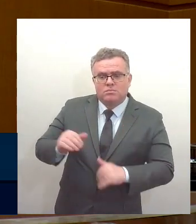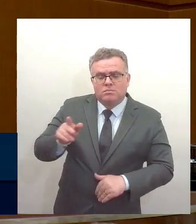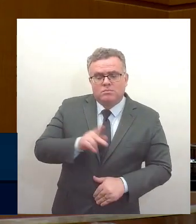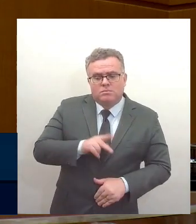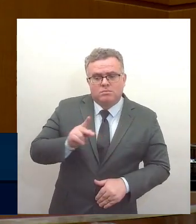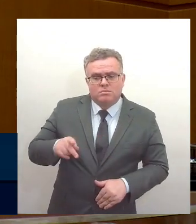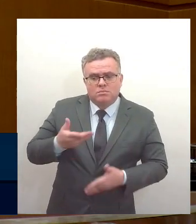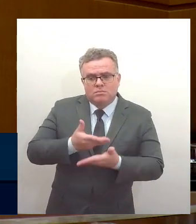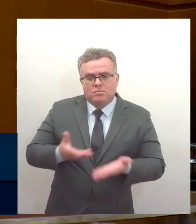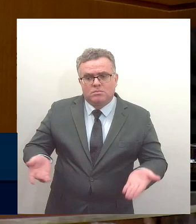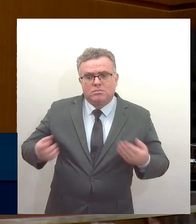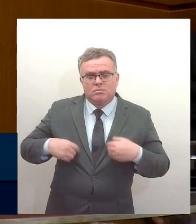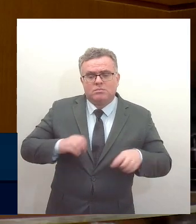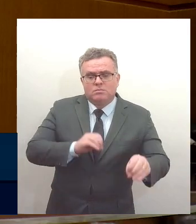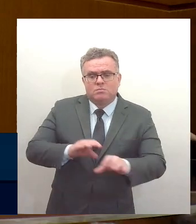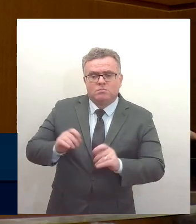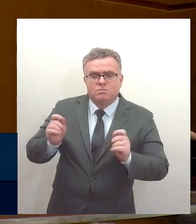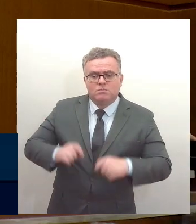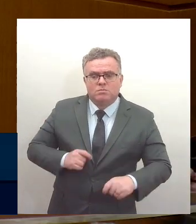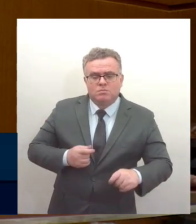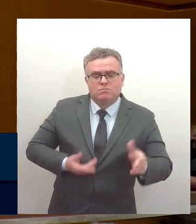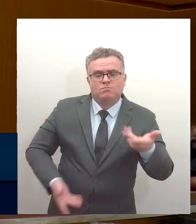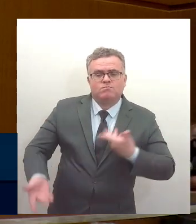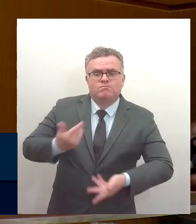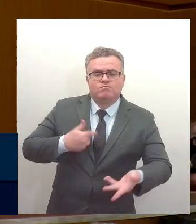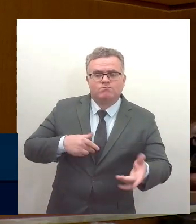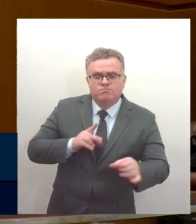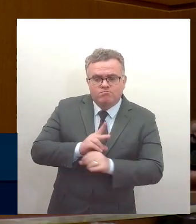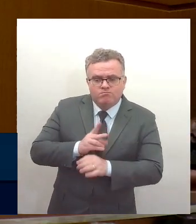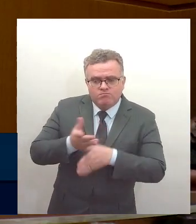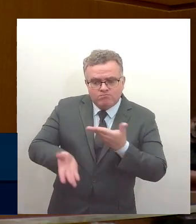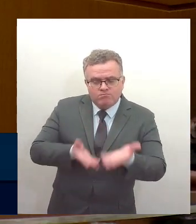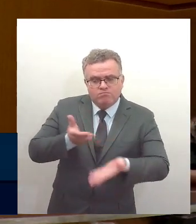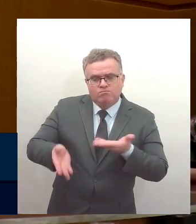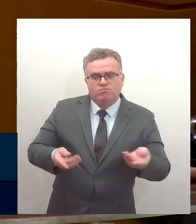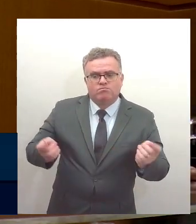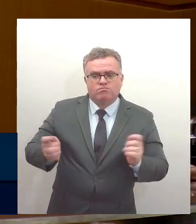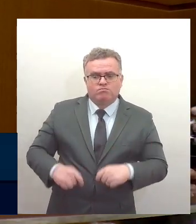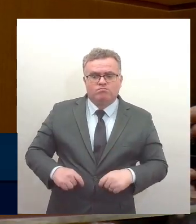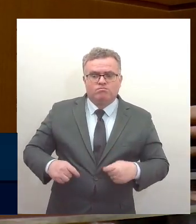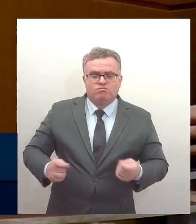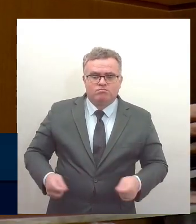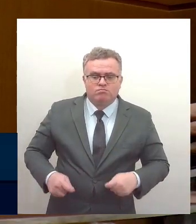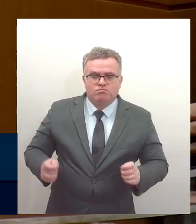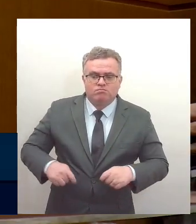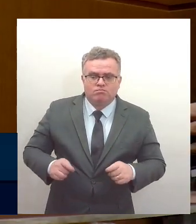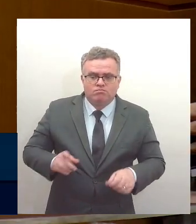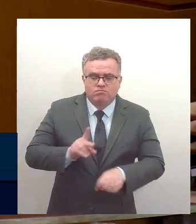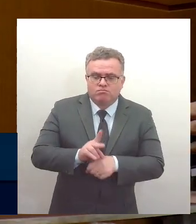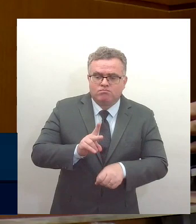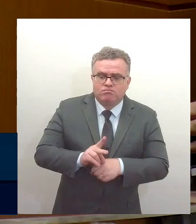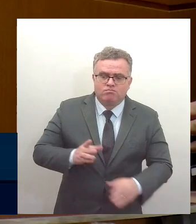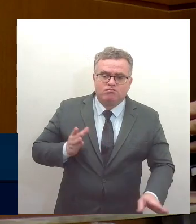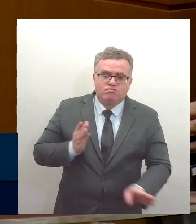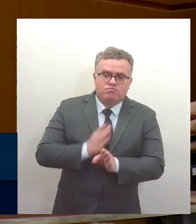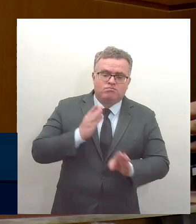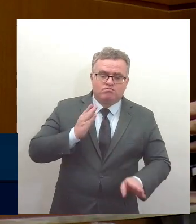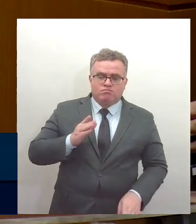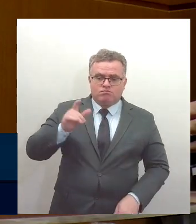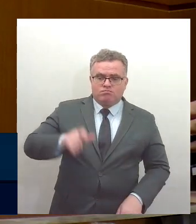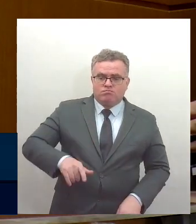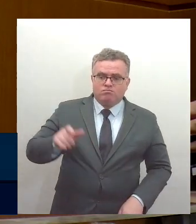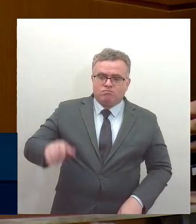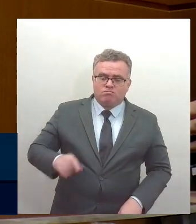essas crianças. Esses profissionais capacitados, ele vai poder detectar os primeiros sinais de uma criança que tem autismo. E